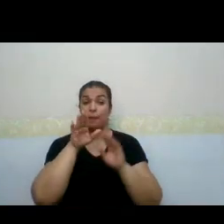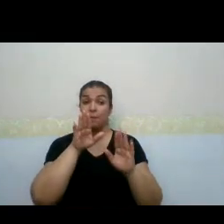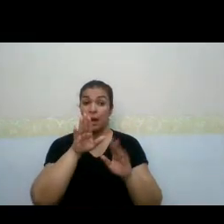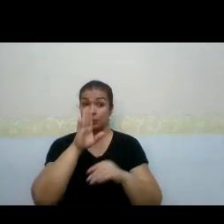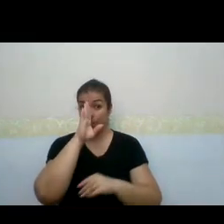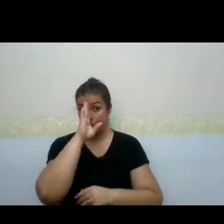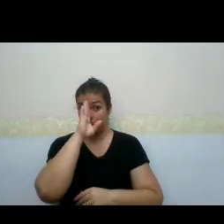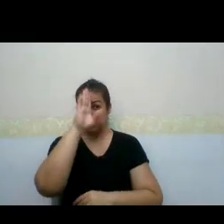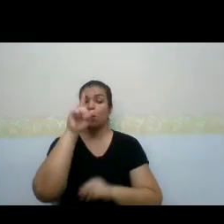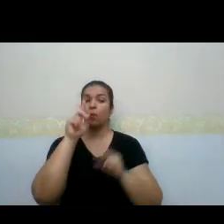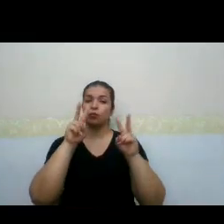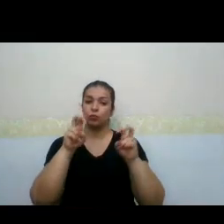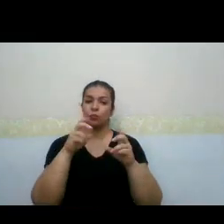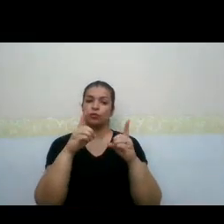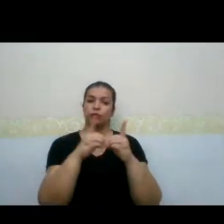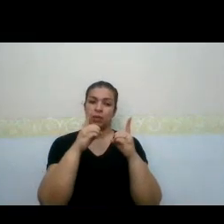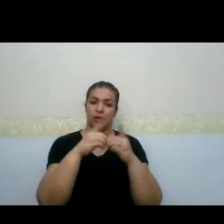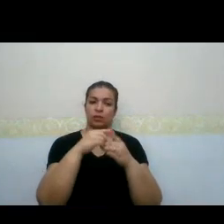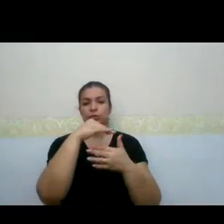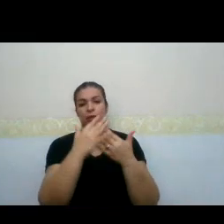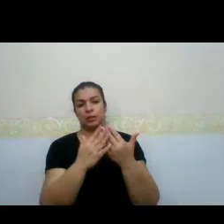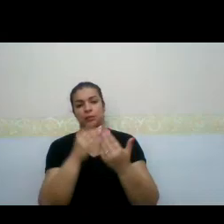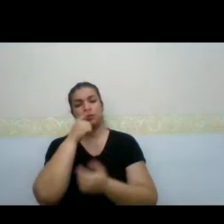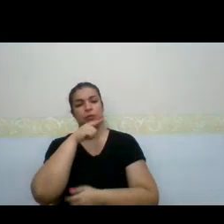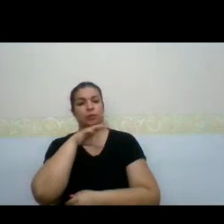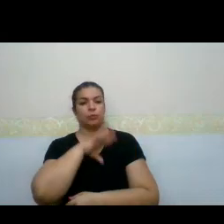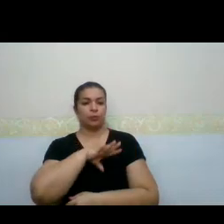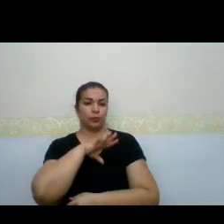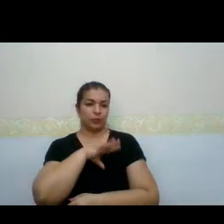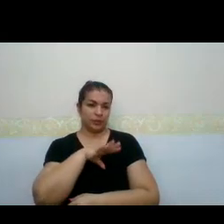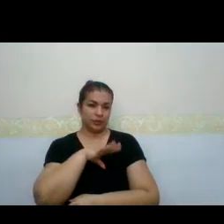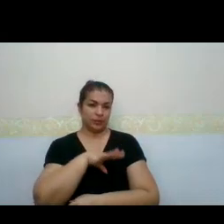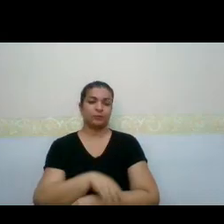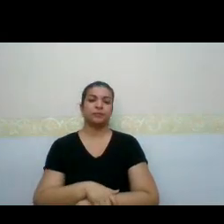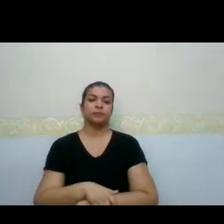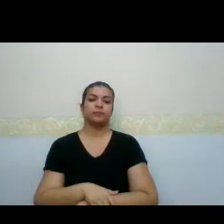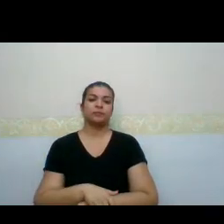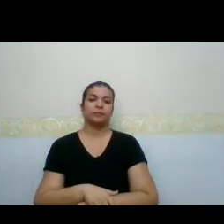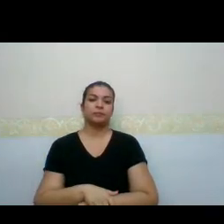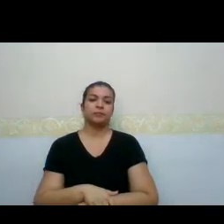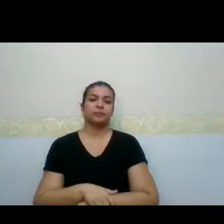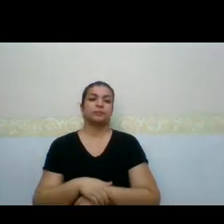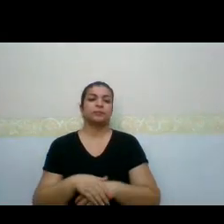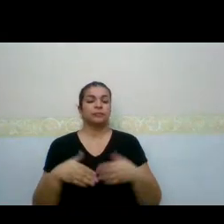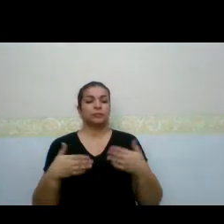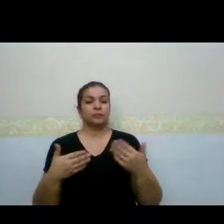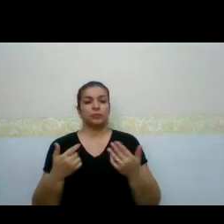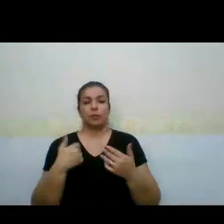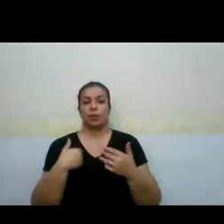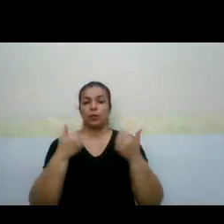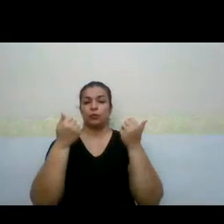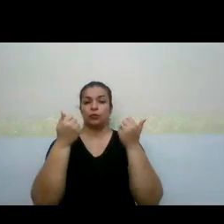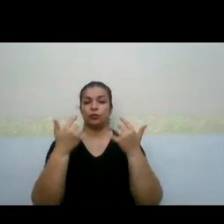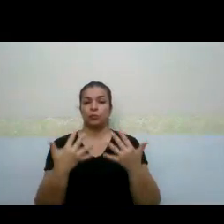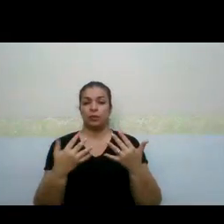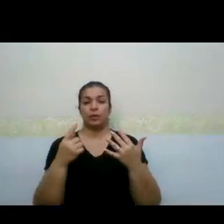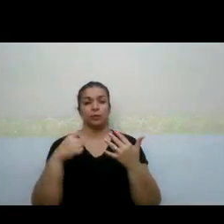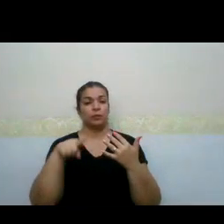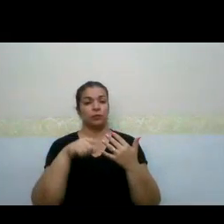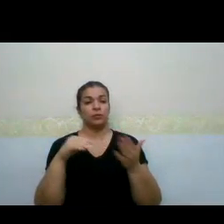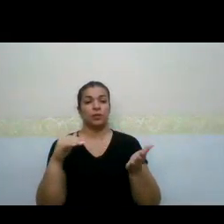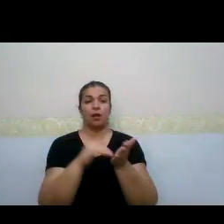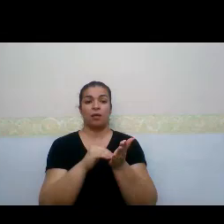é didática, Libras e língua portuguesa. Então, com isso, eu expliquei para vocês até a